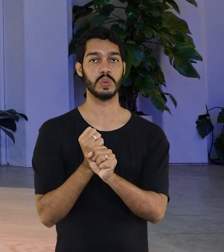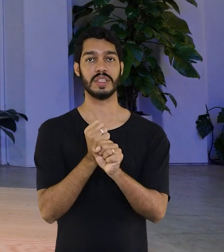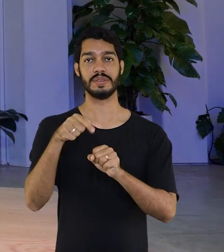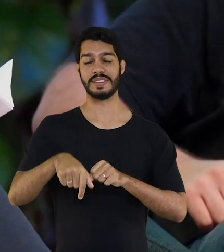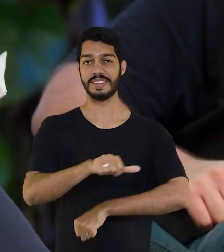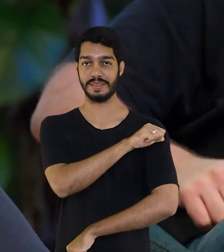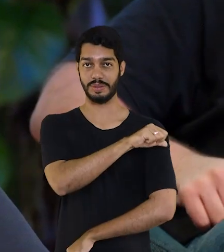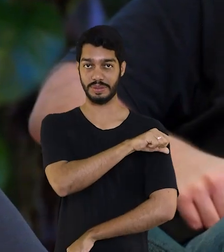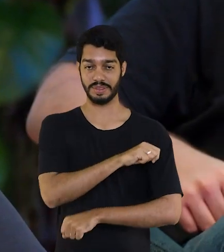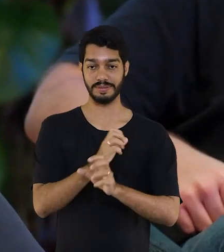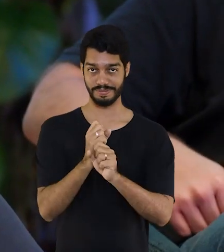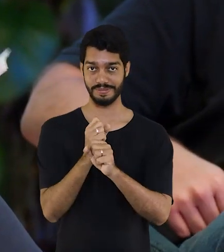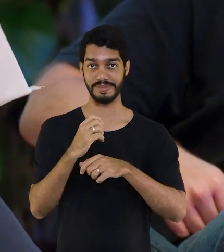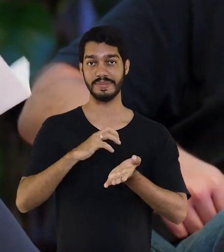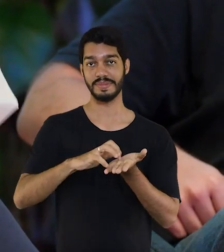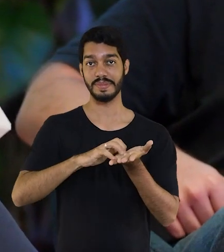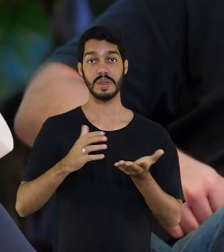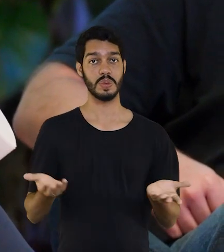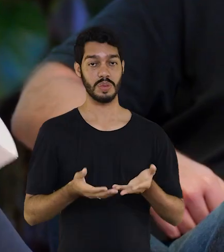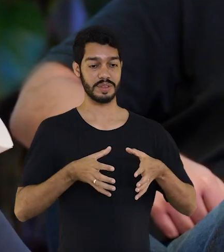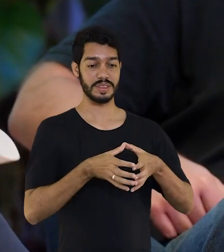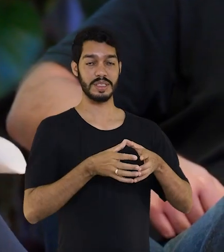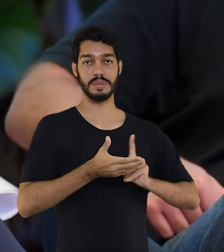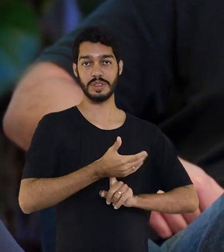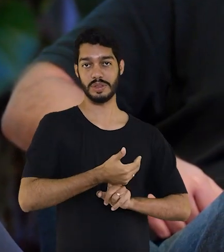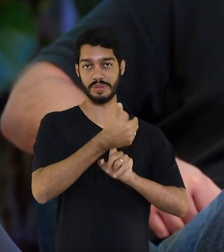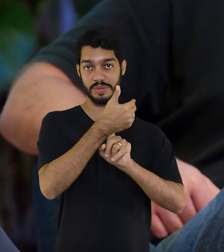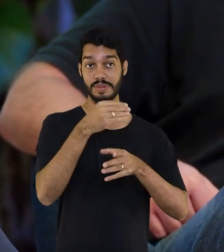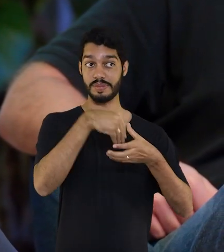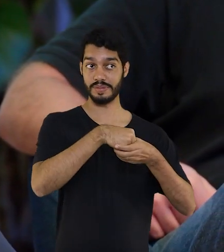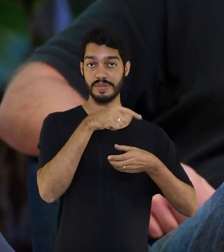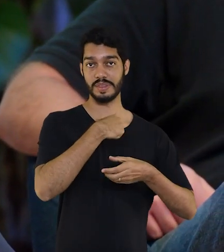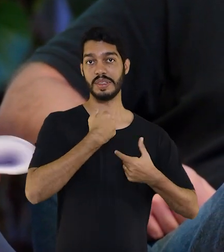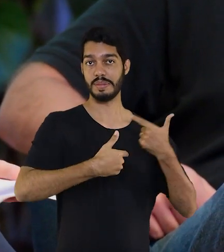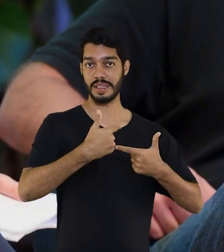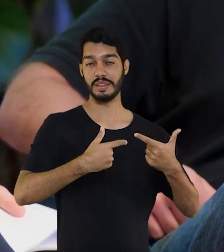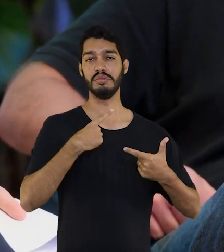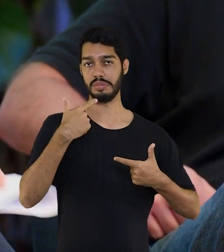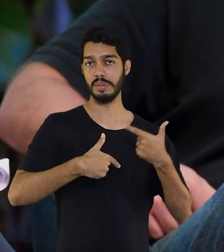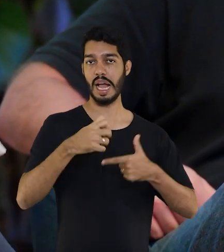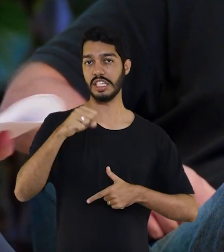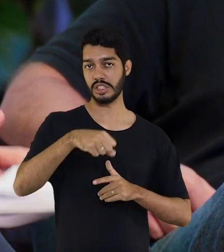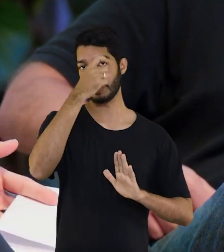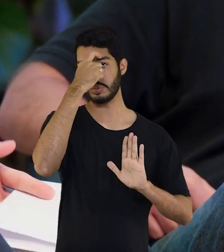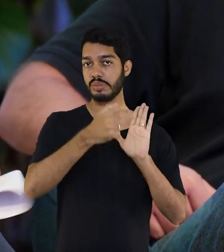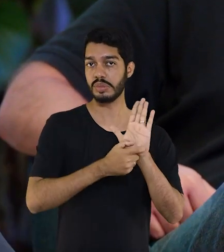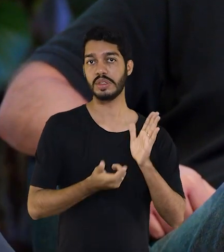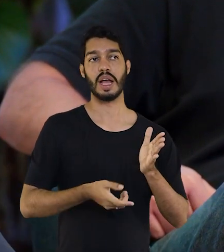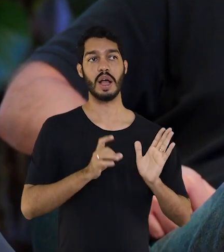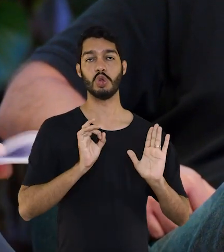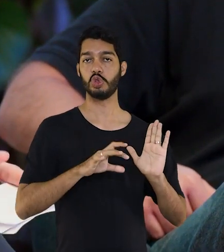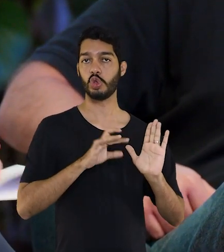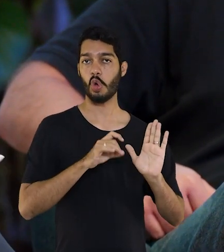de Janeiro. Hoje eu gerencio um time de tecnologia lá. Nós trabalhamos com inteligência artificial, com